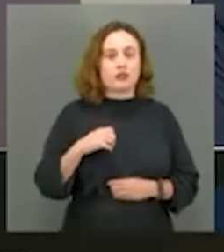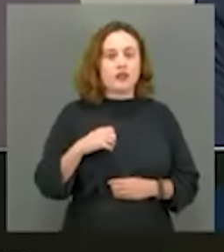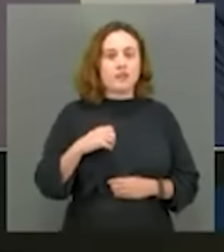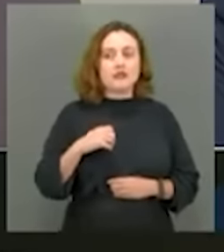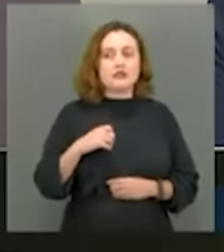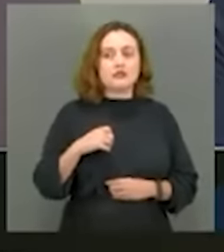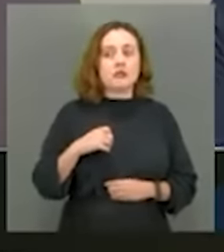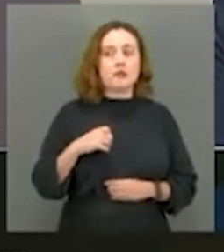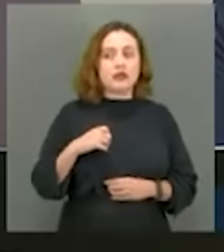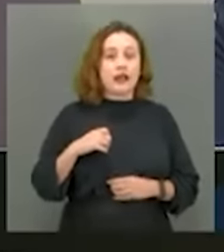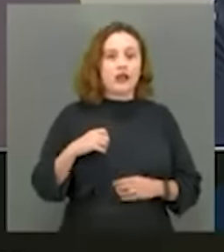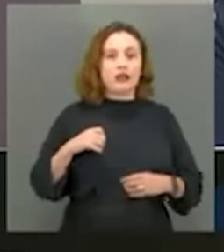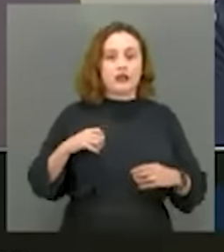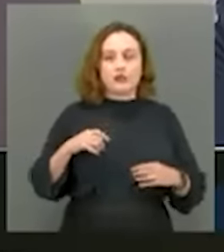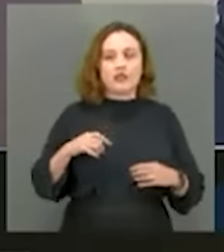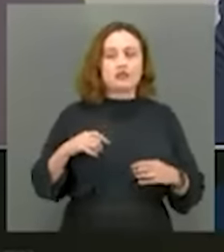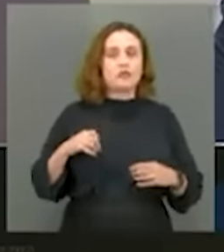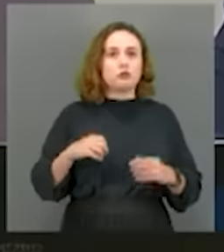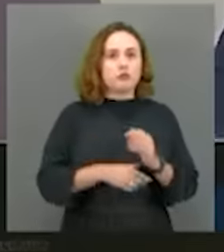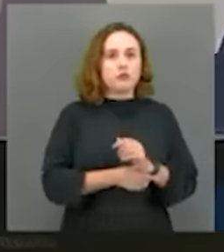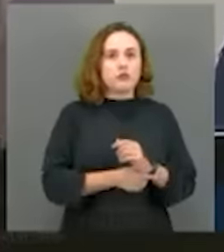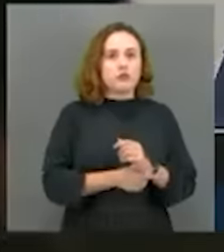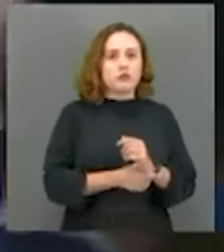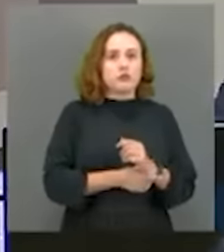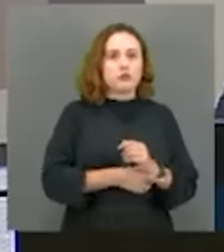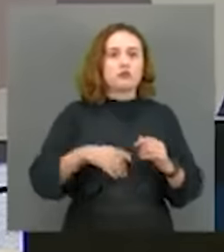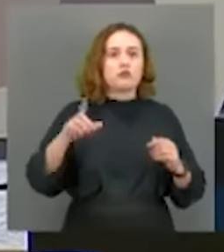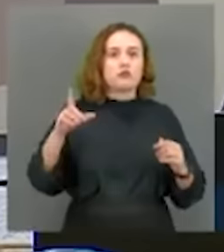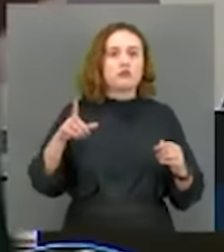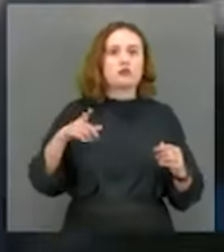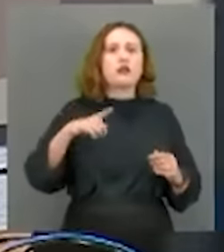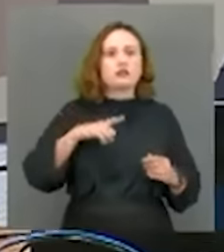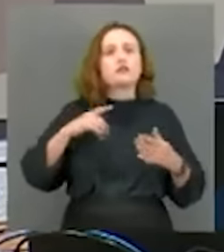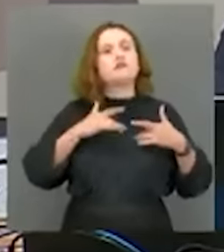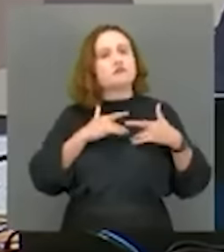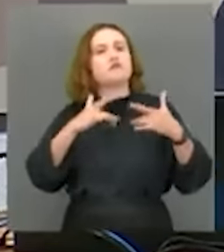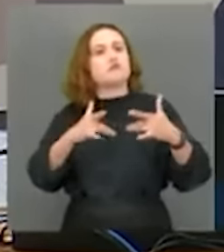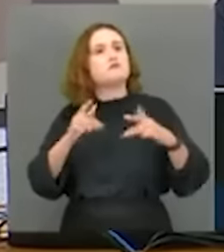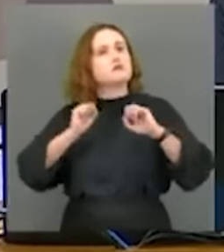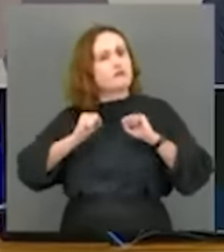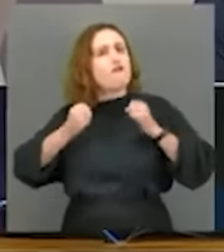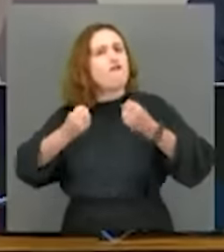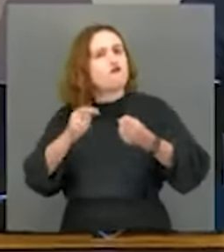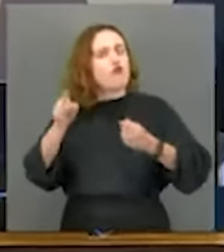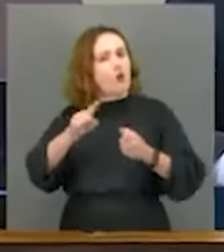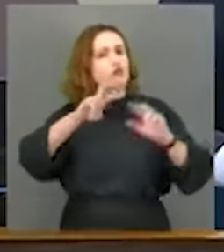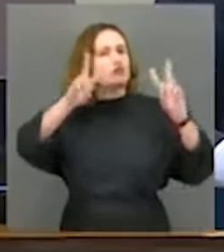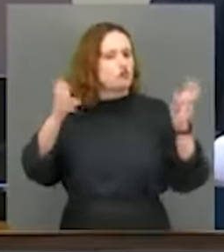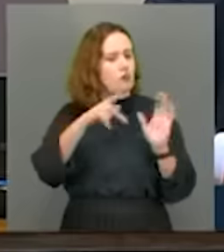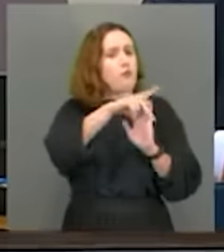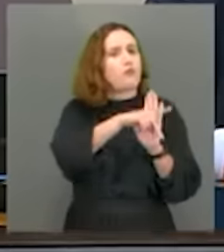Senador infir filho meu líder líder da nossa bancada que também se dedicou e se debruçou sobre este projeto